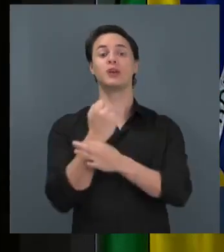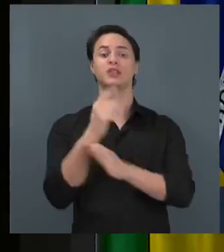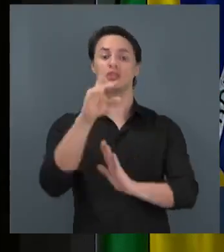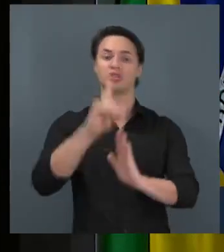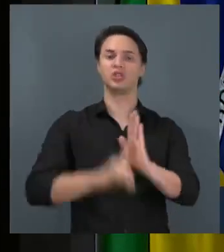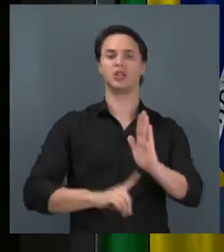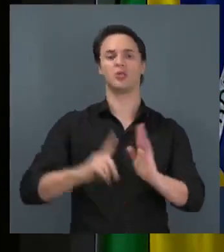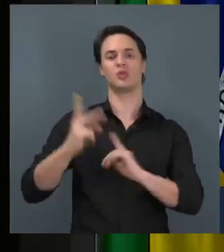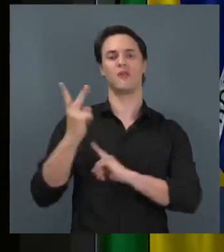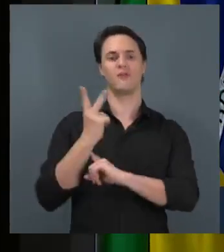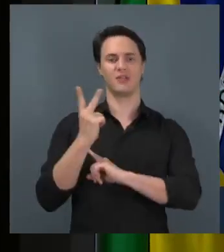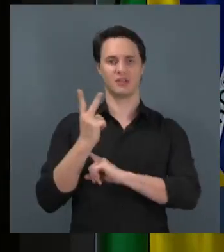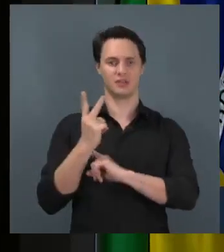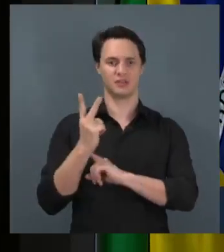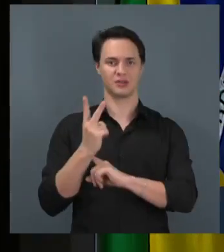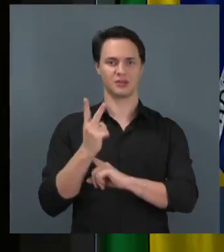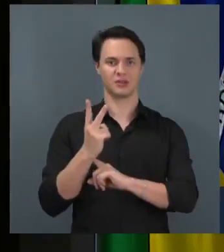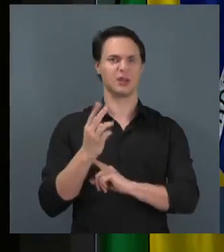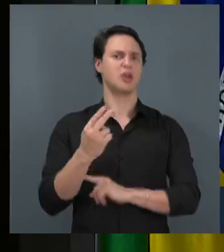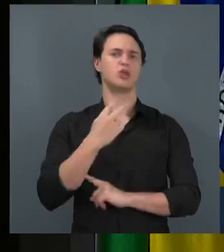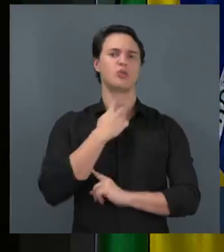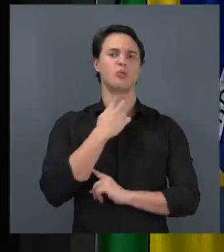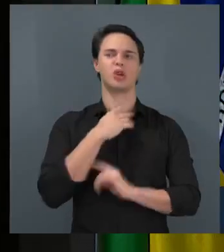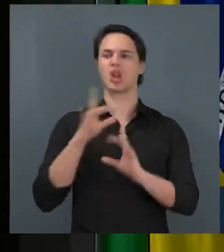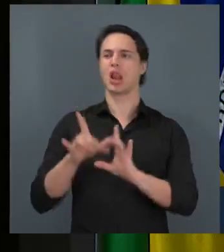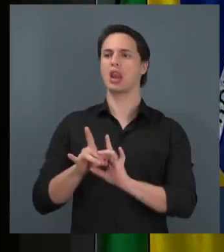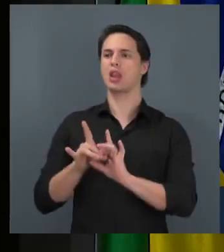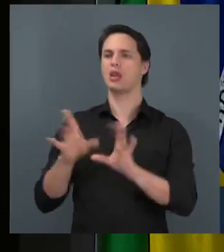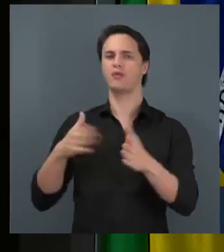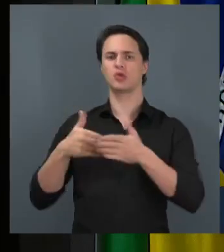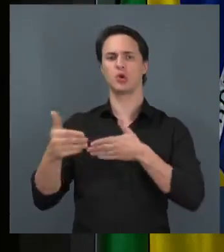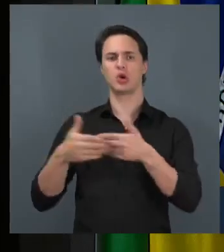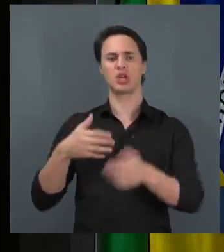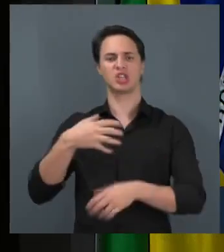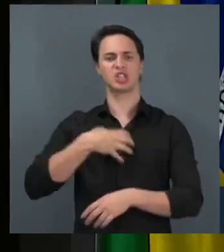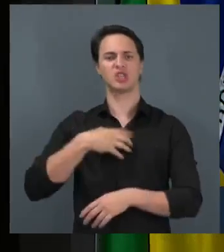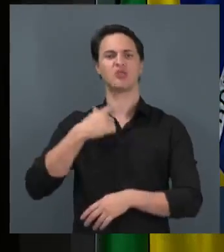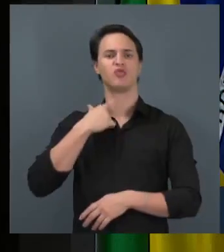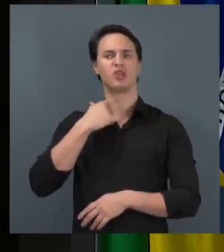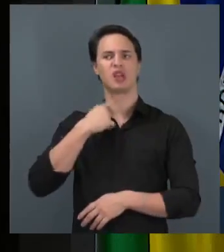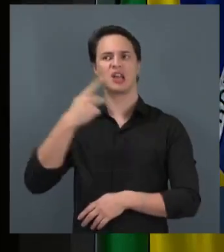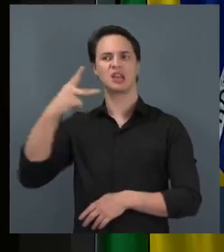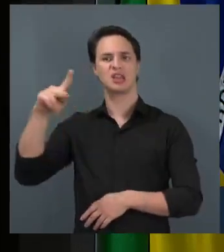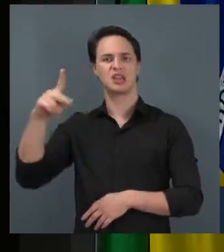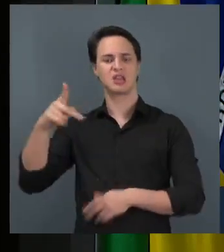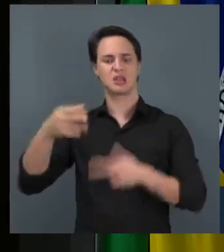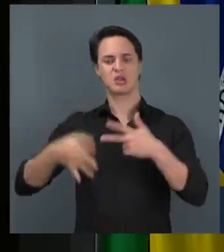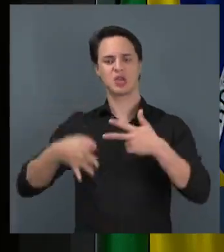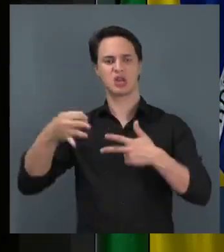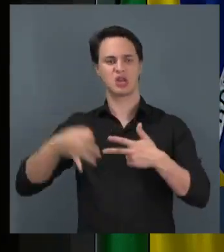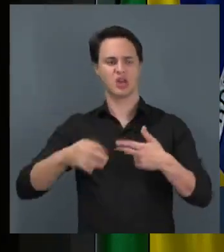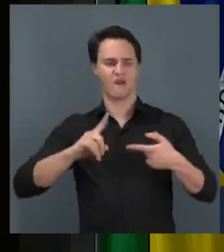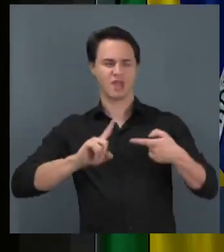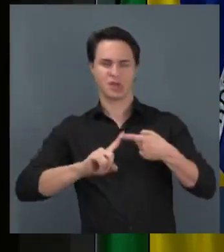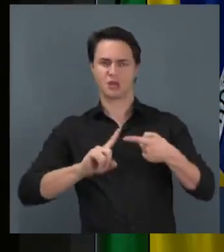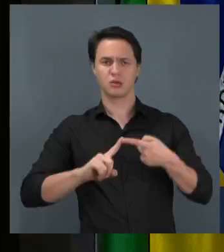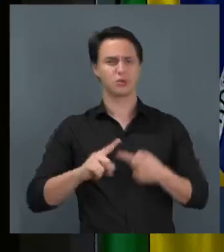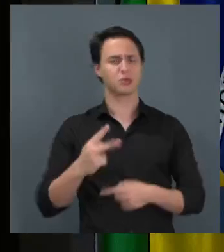e jamais sob o manto das arbitrariedades ou de qualquer vingança